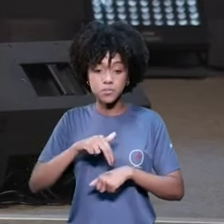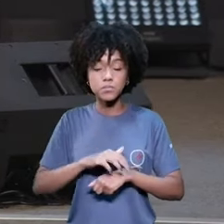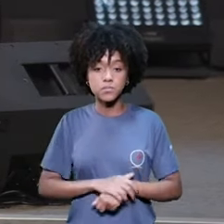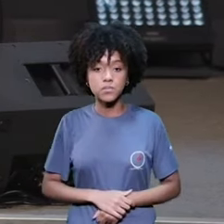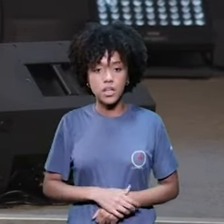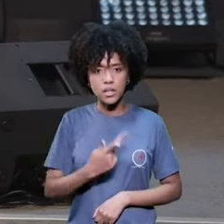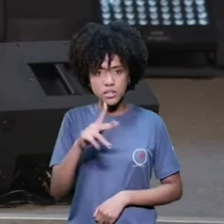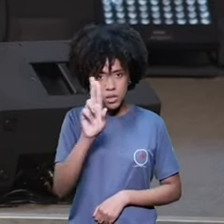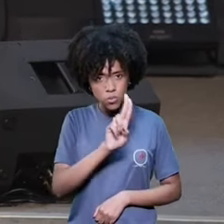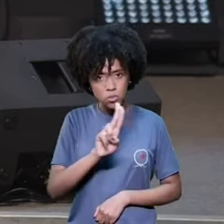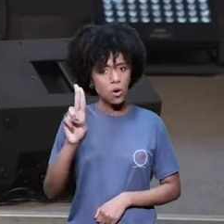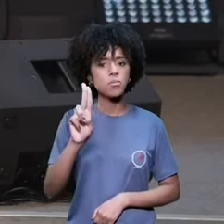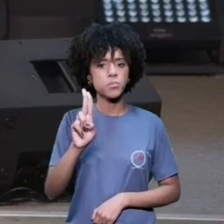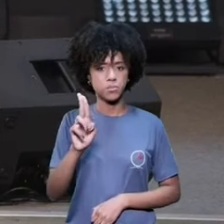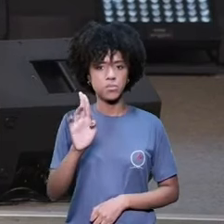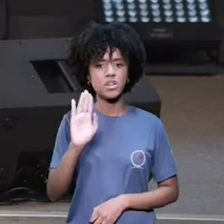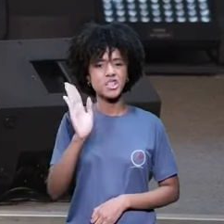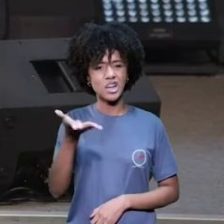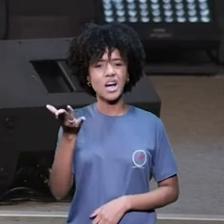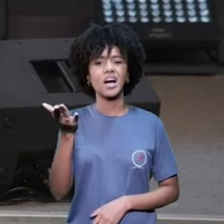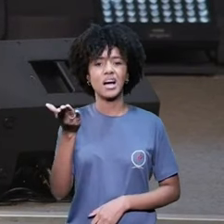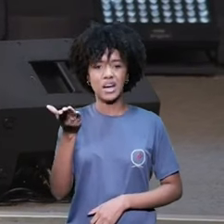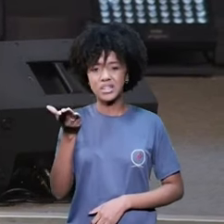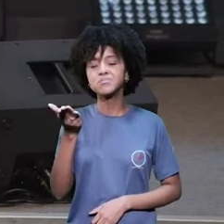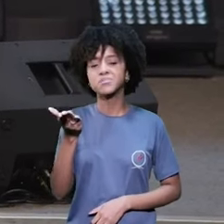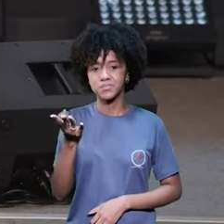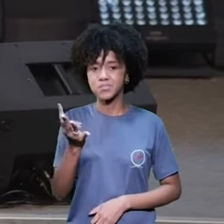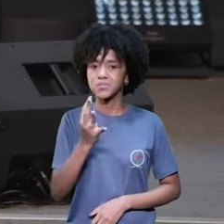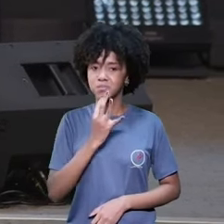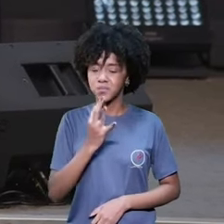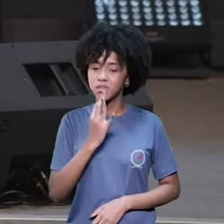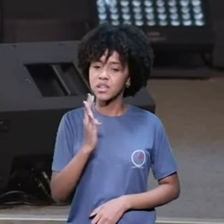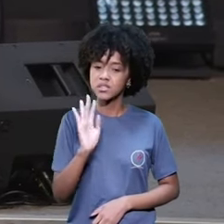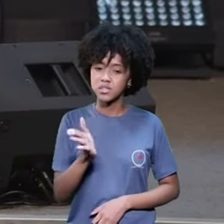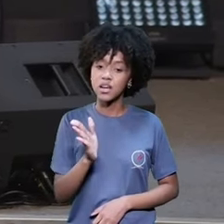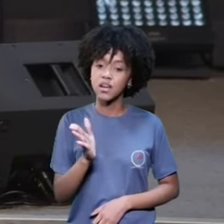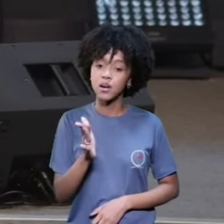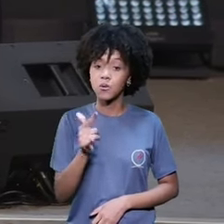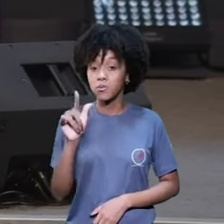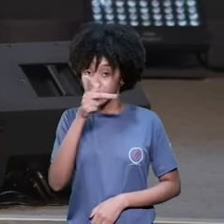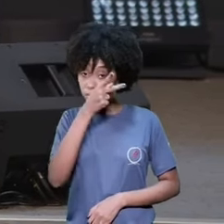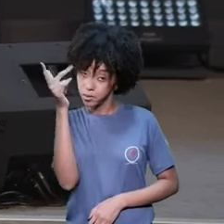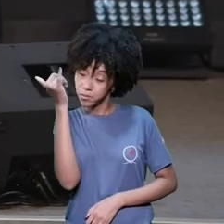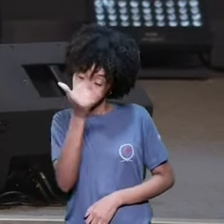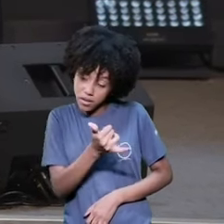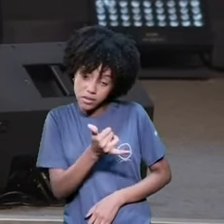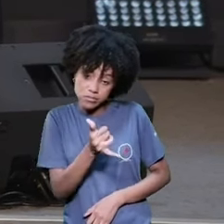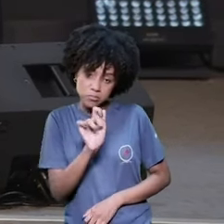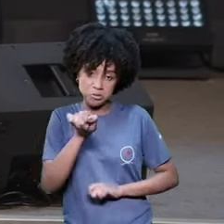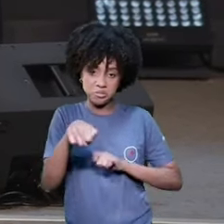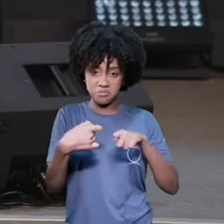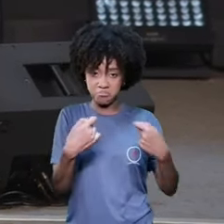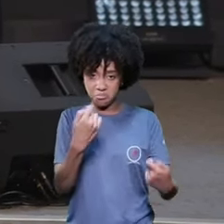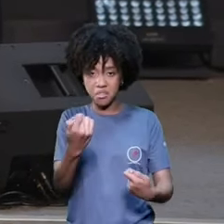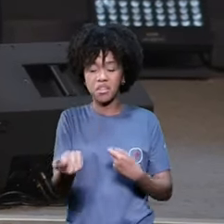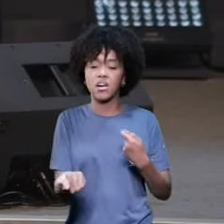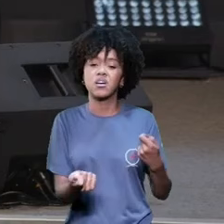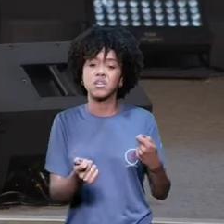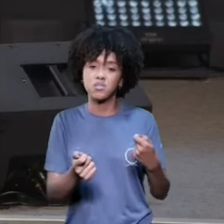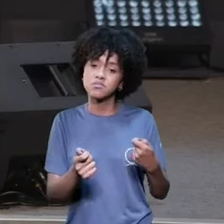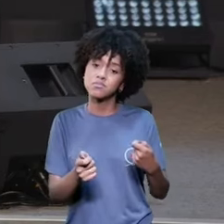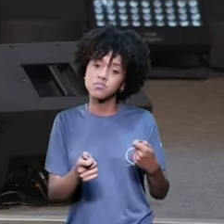pelo menos umas 3 vezes. Ainda que você esqueça o teu nome, alguém vai te lembrar o teu nome. Vai passar por você, vai falar: bom dia,